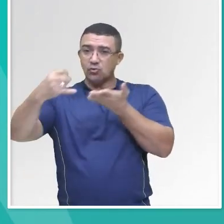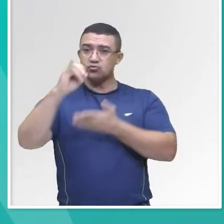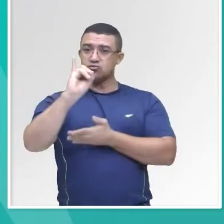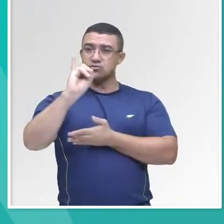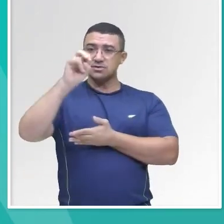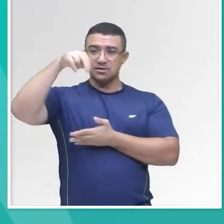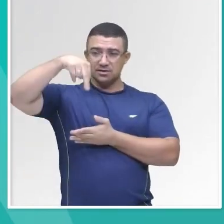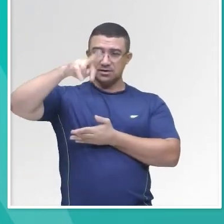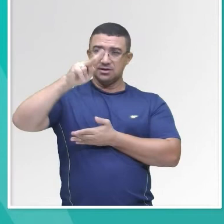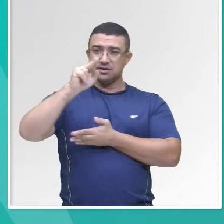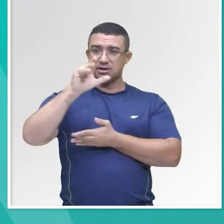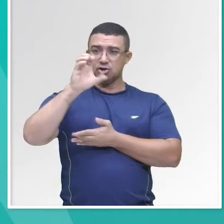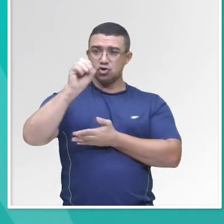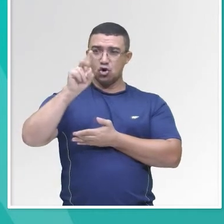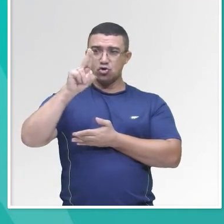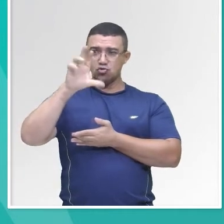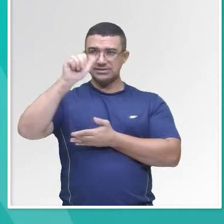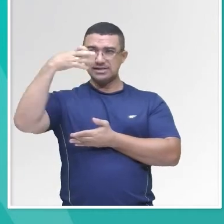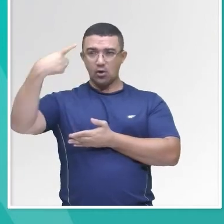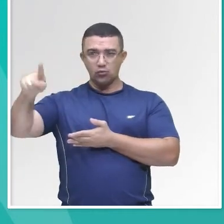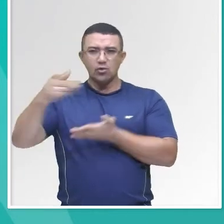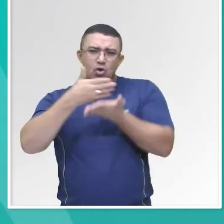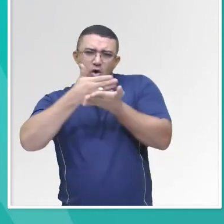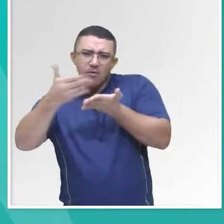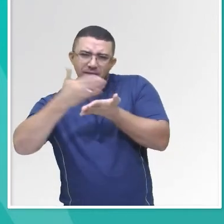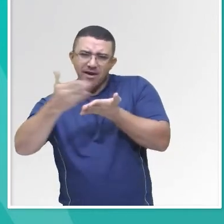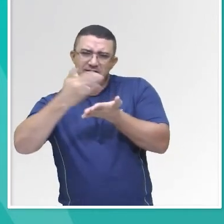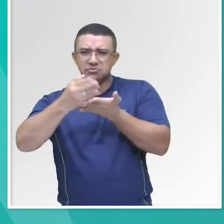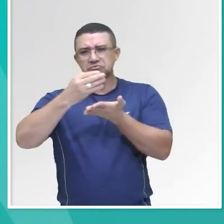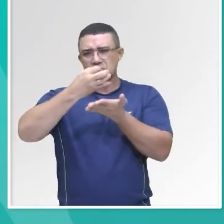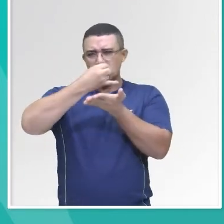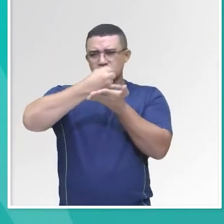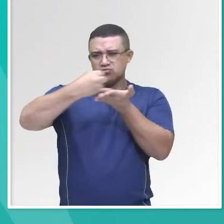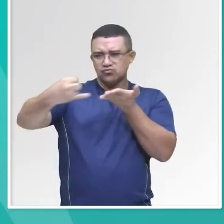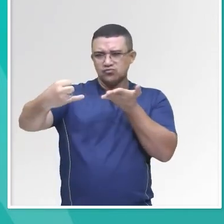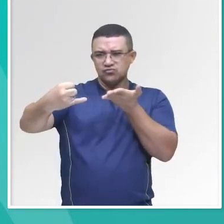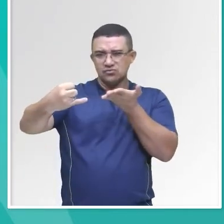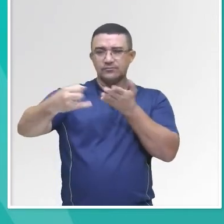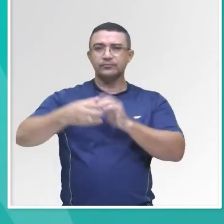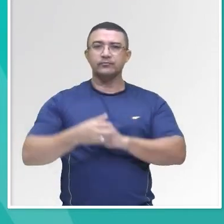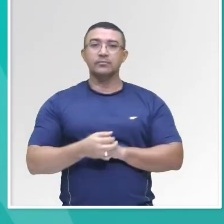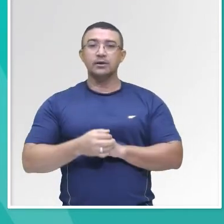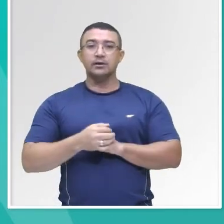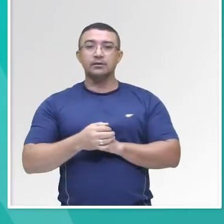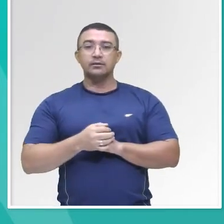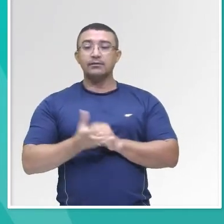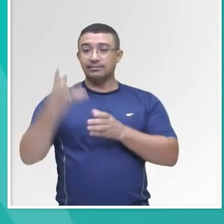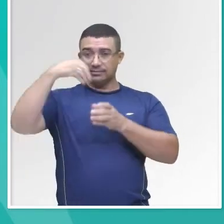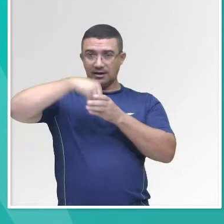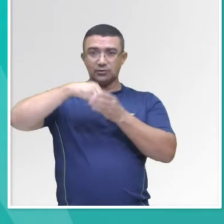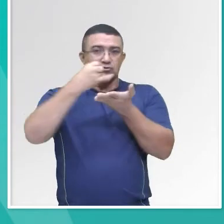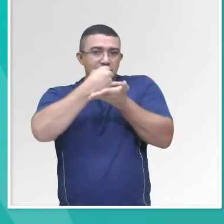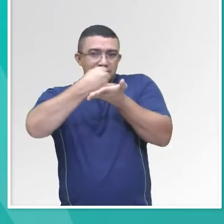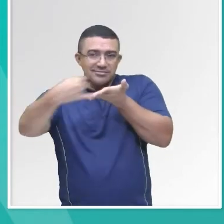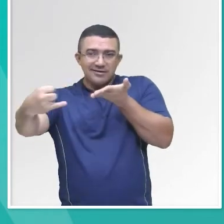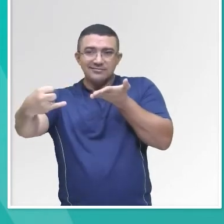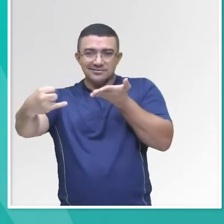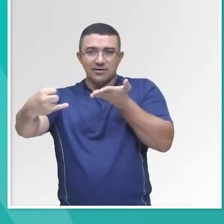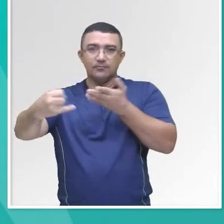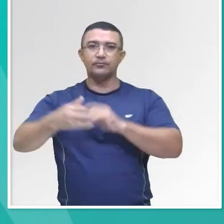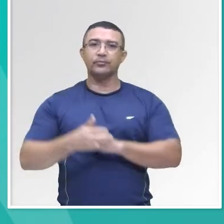texto dissertativo. A introdução, dentro desta introdução, tá?